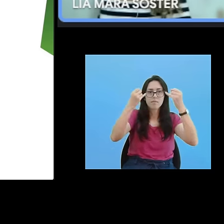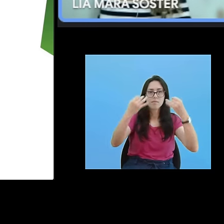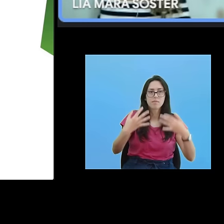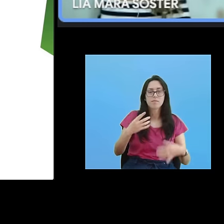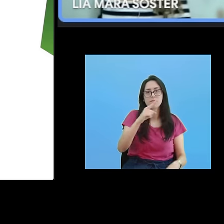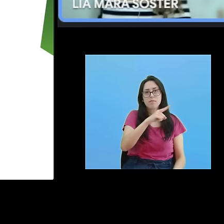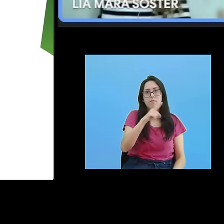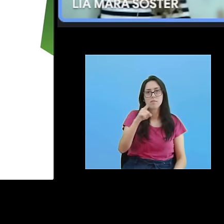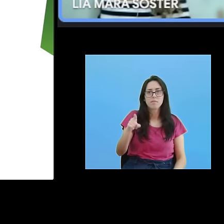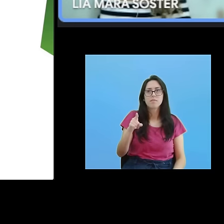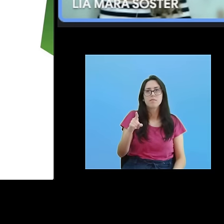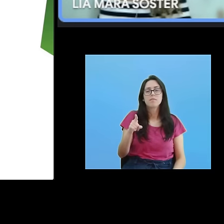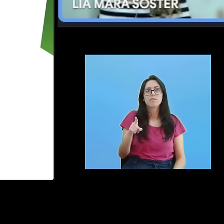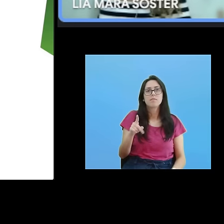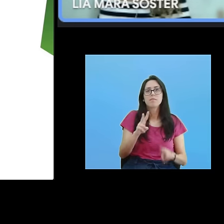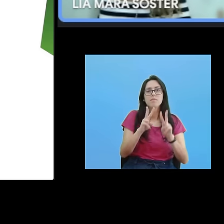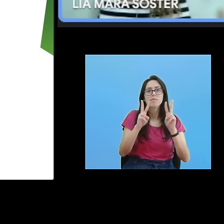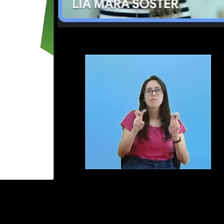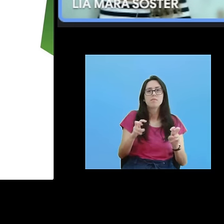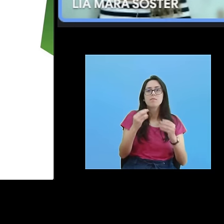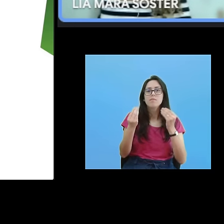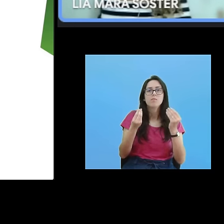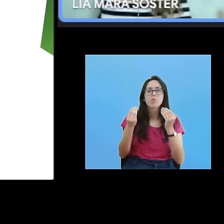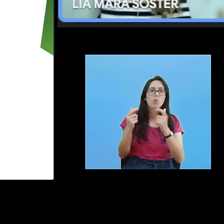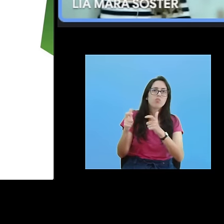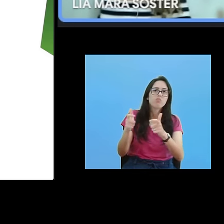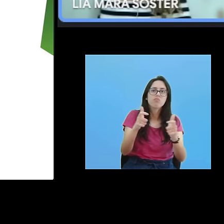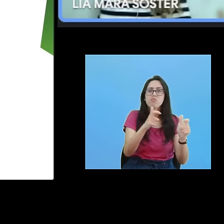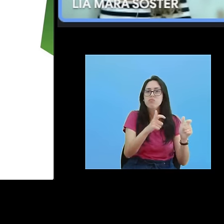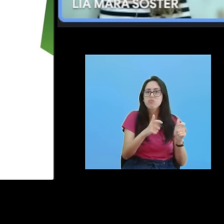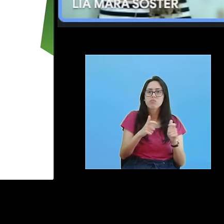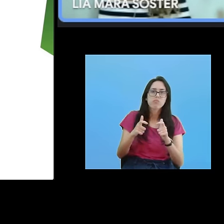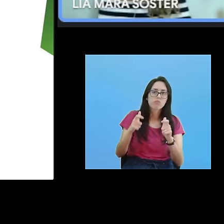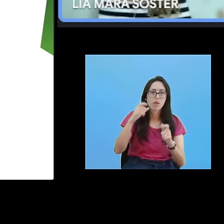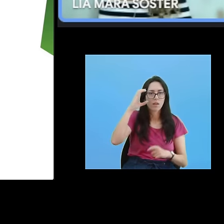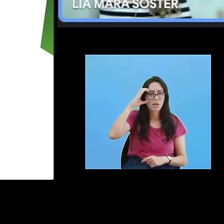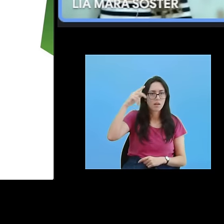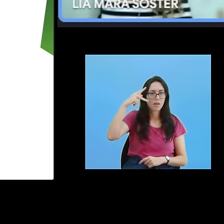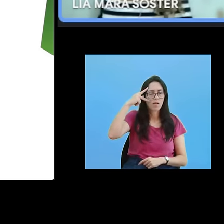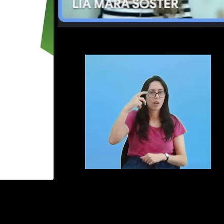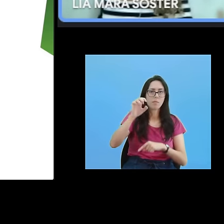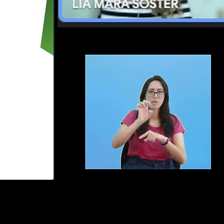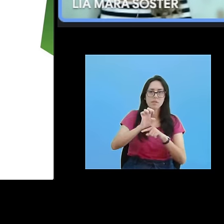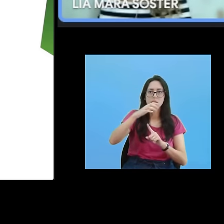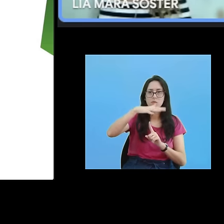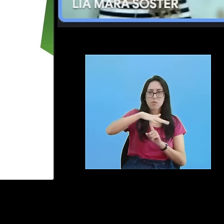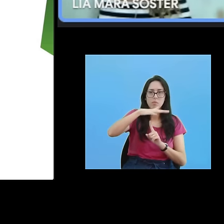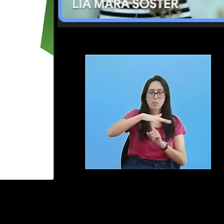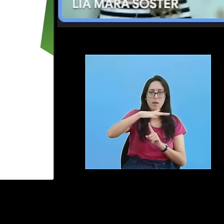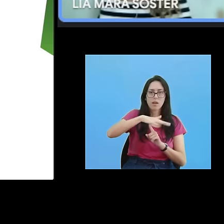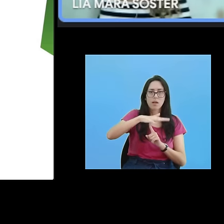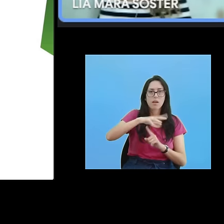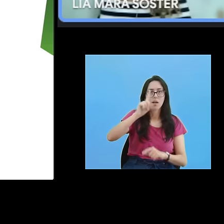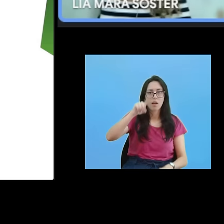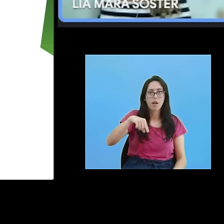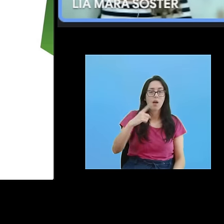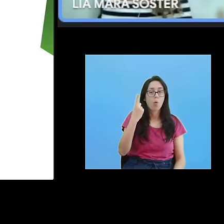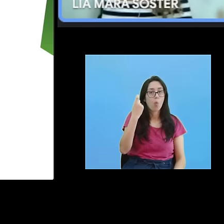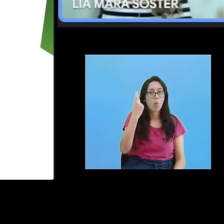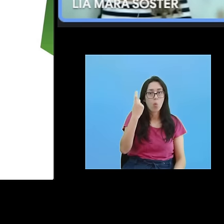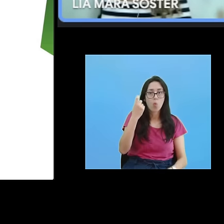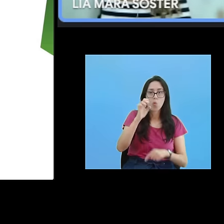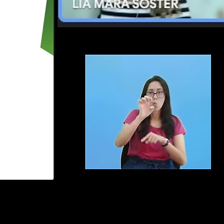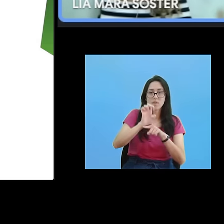um pouco a territorialização dos CAPs no estado do Paraná, que, inclusive, é o único estado